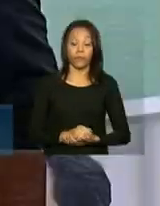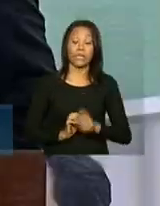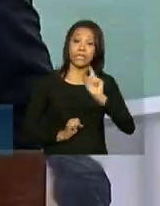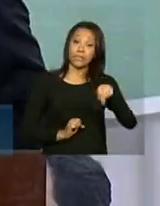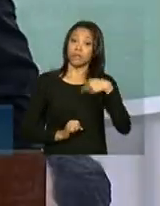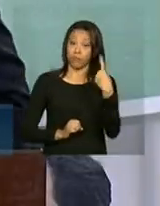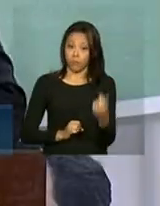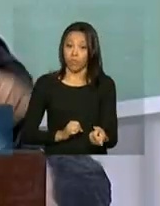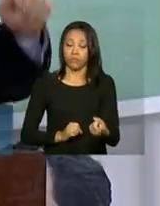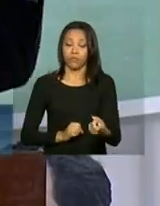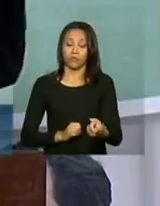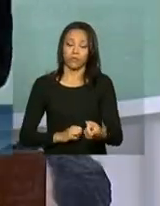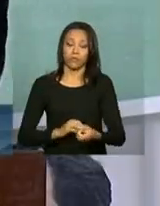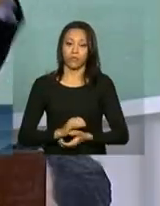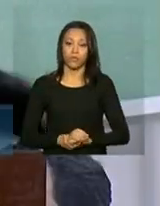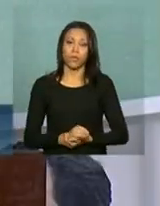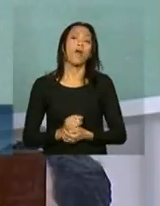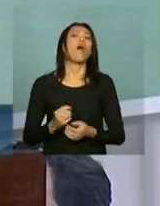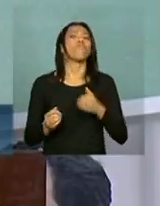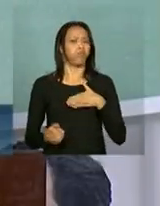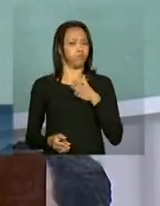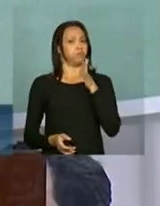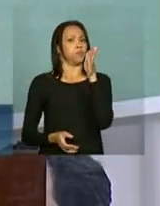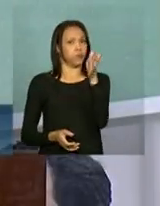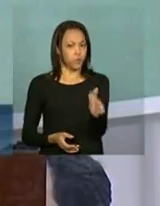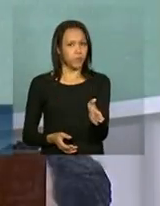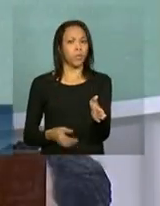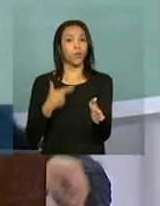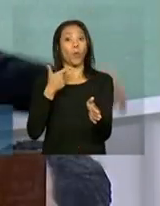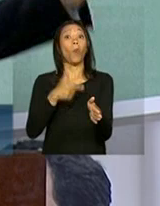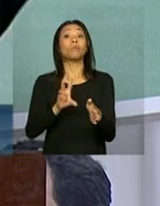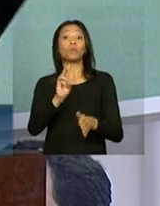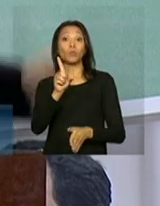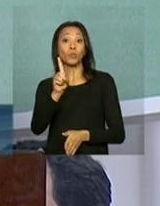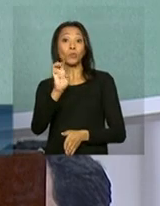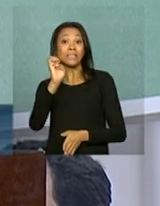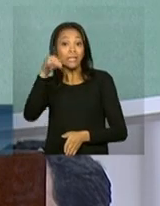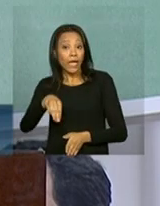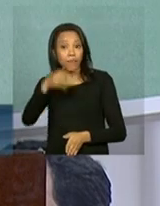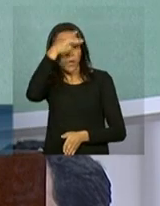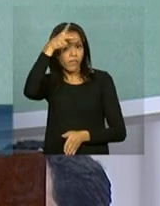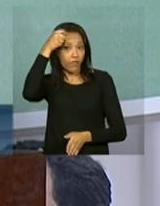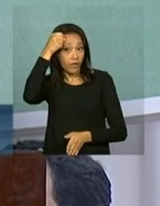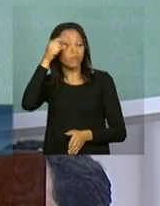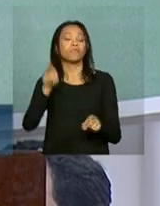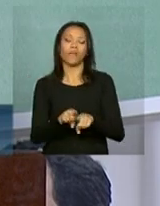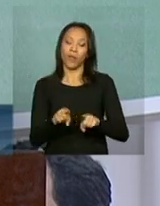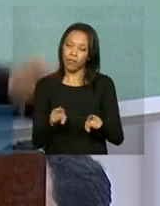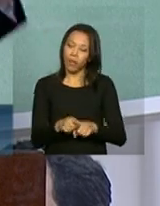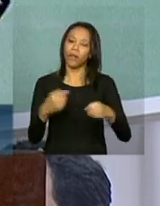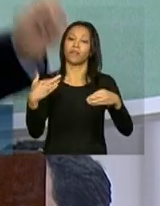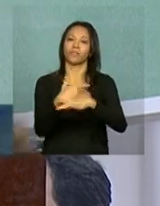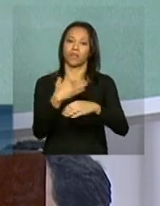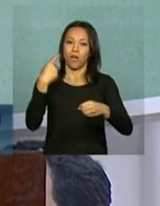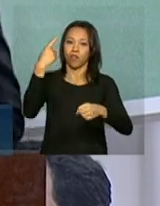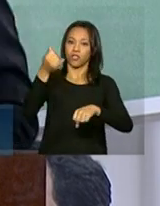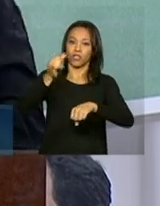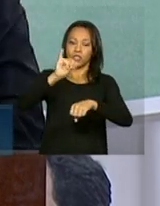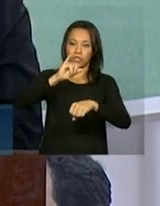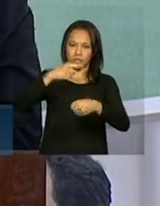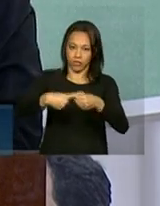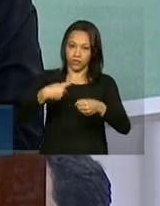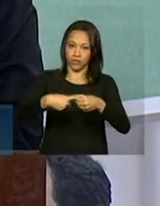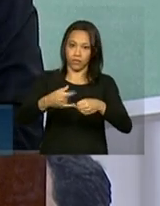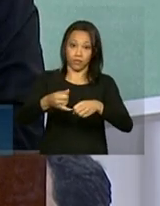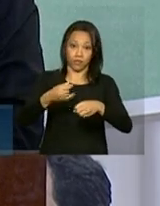Depois, fui também com o prefeito do DEM, também na cidade de Salvador, num outro bairro, o